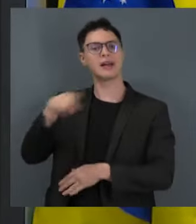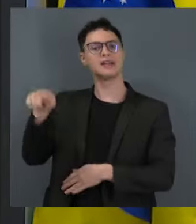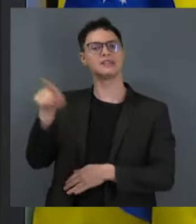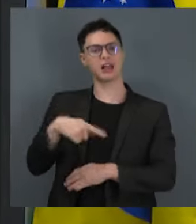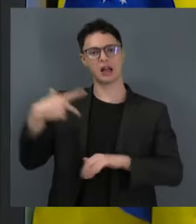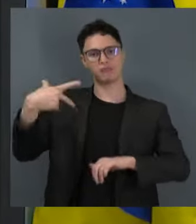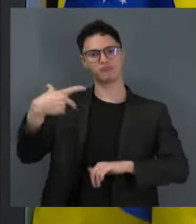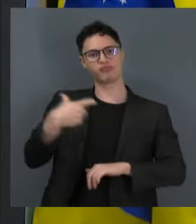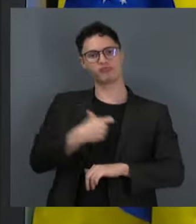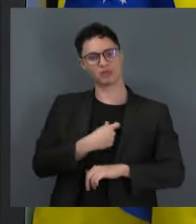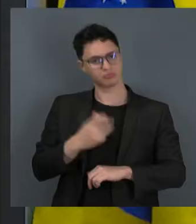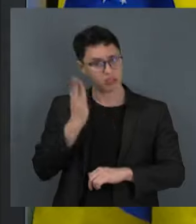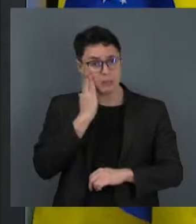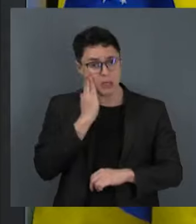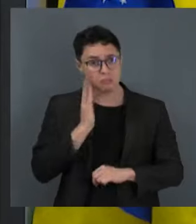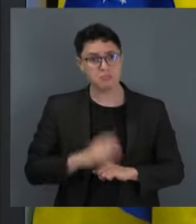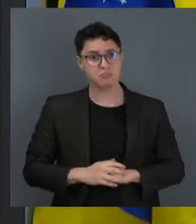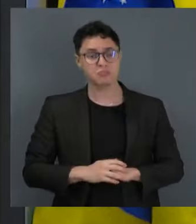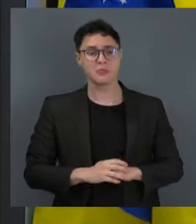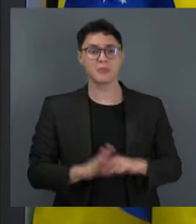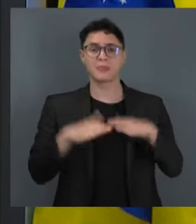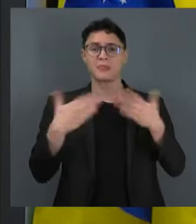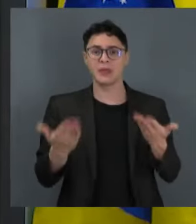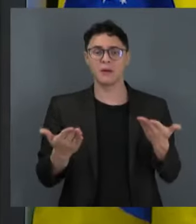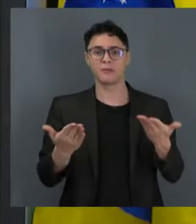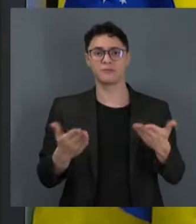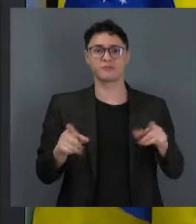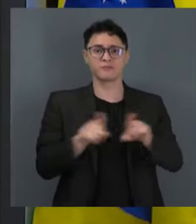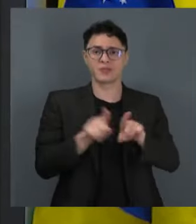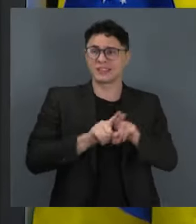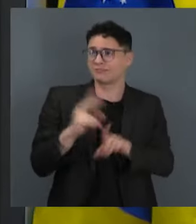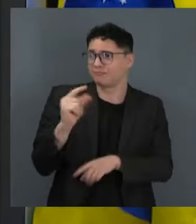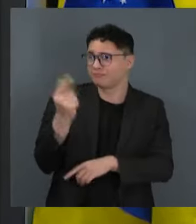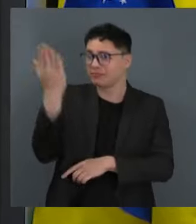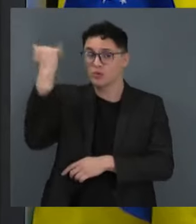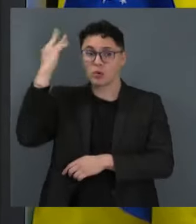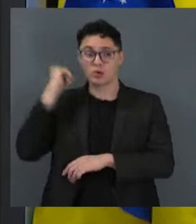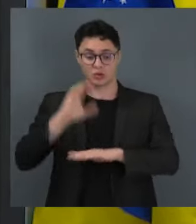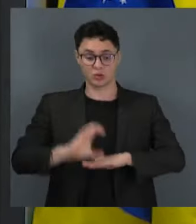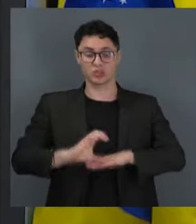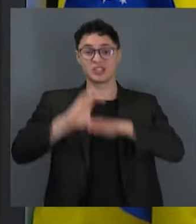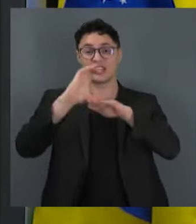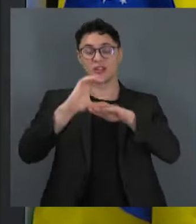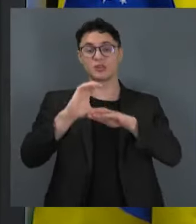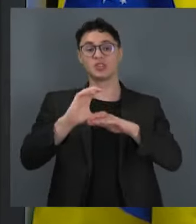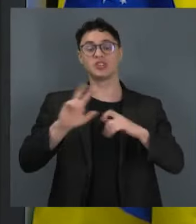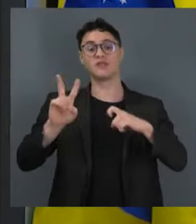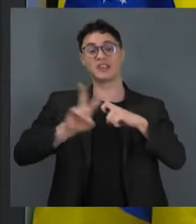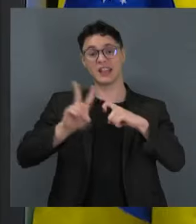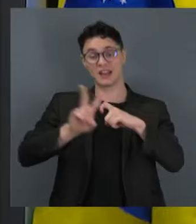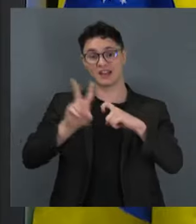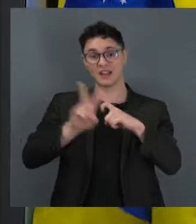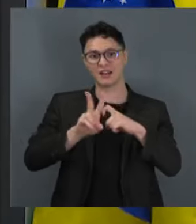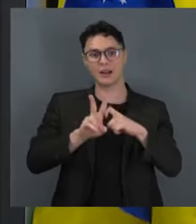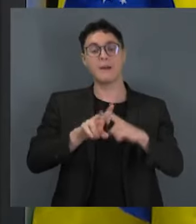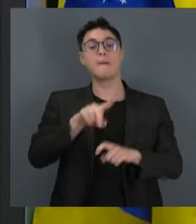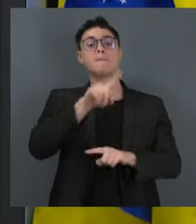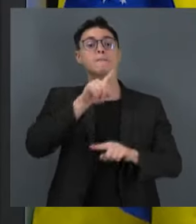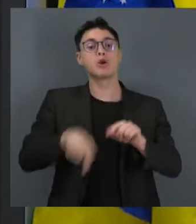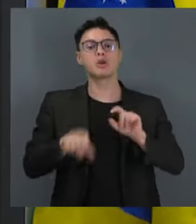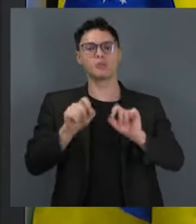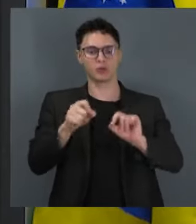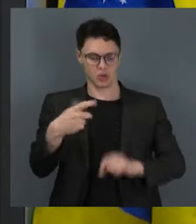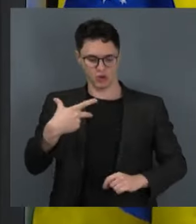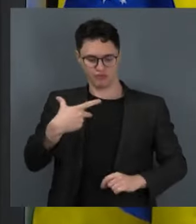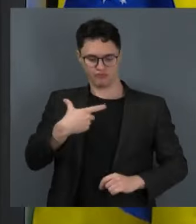eu Ária a proibir desde 2012 essa prática em eutanásia de animais devido